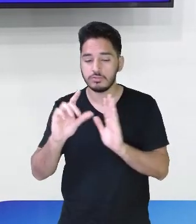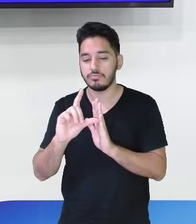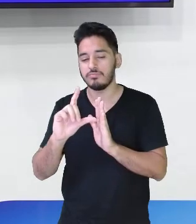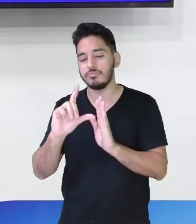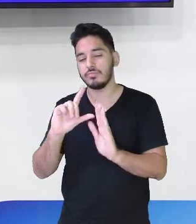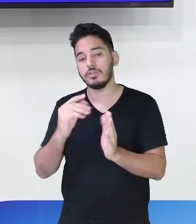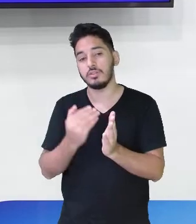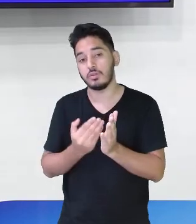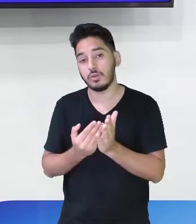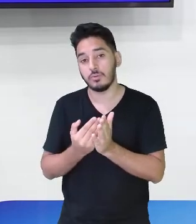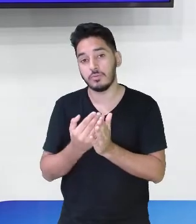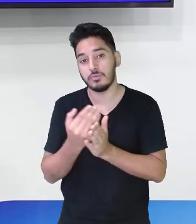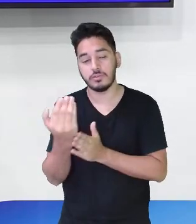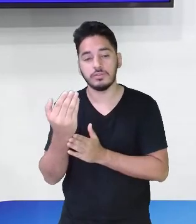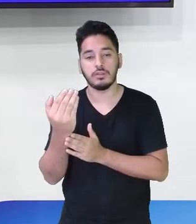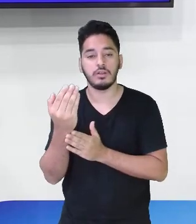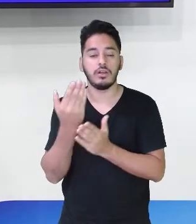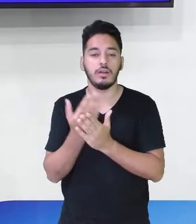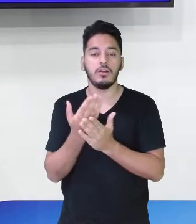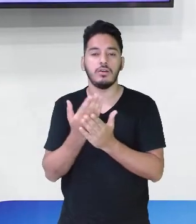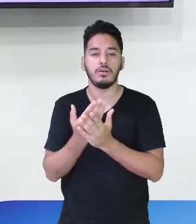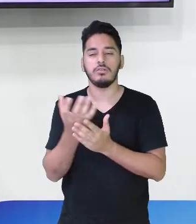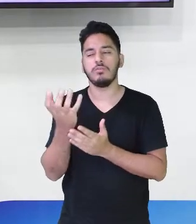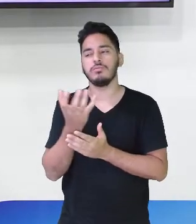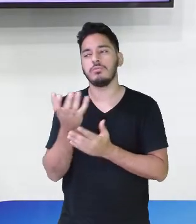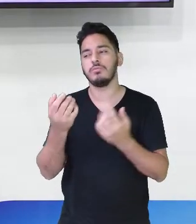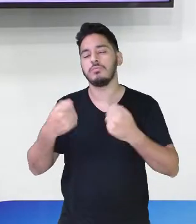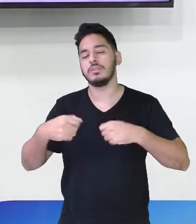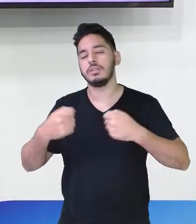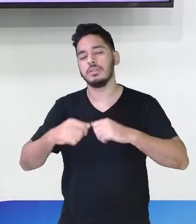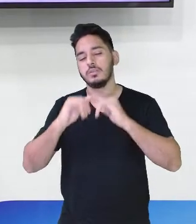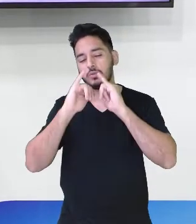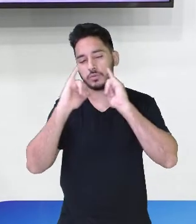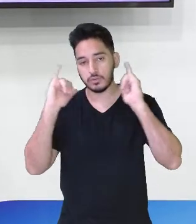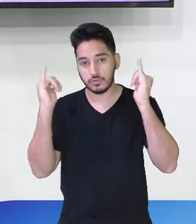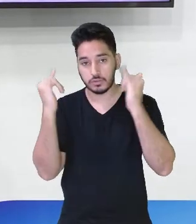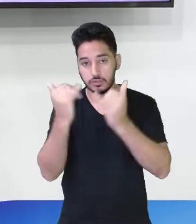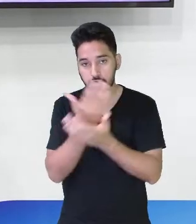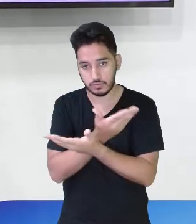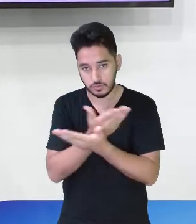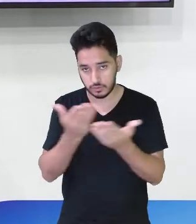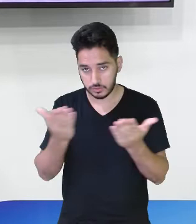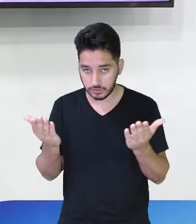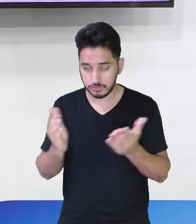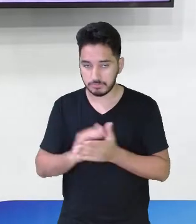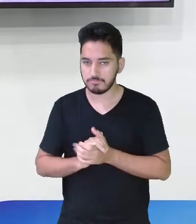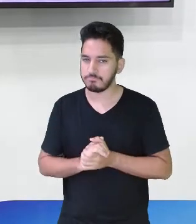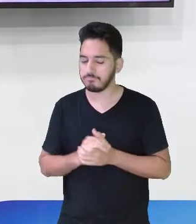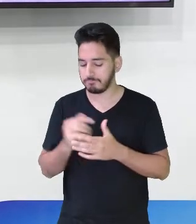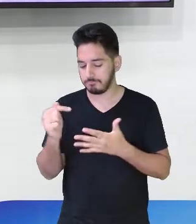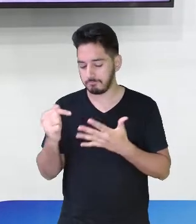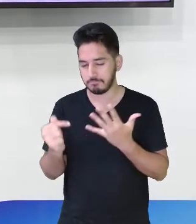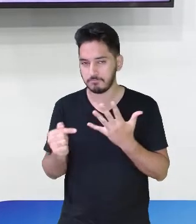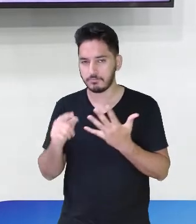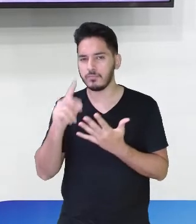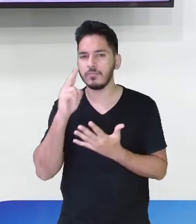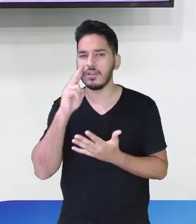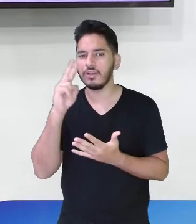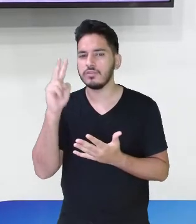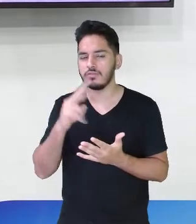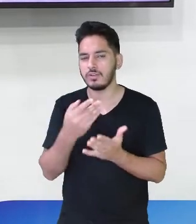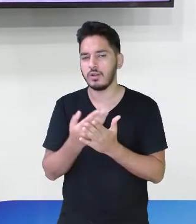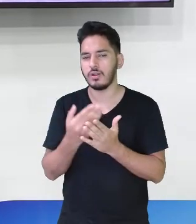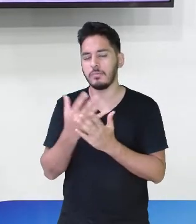de a gente começar a nossa aula, eu tenho alguns recadinhos para vocês. Isso mesmo. Vocês assistiram uma